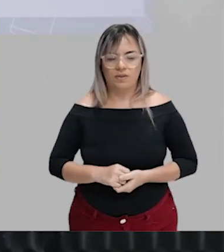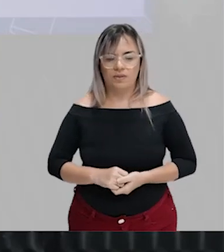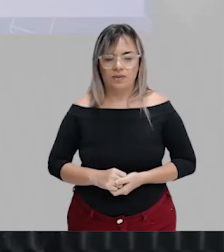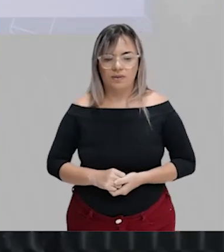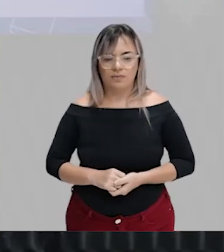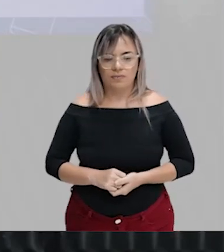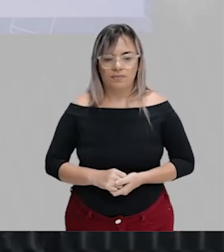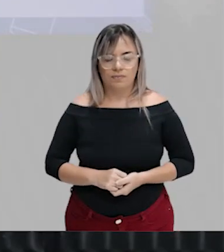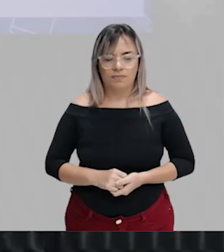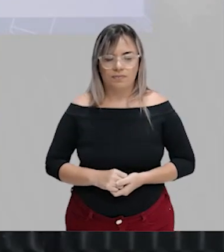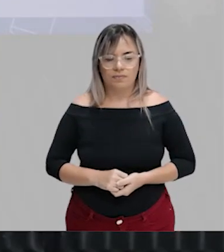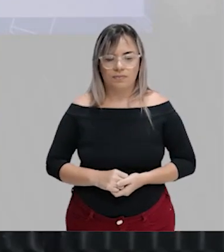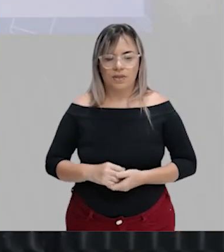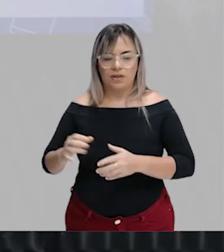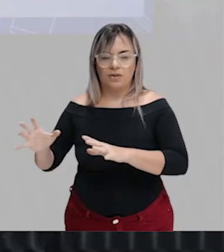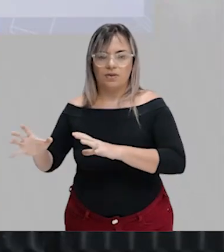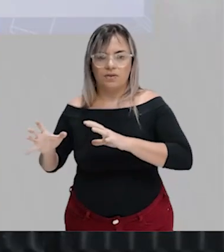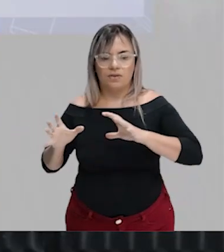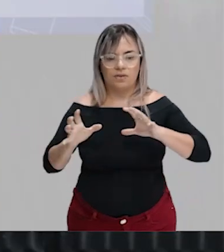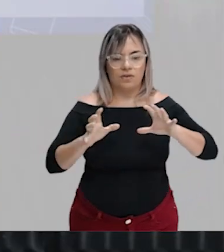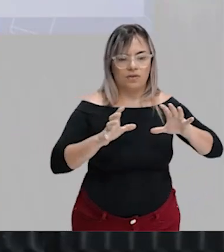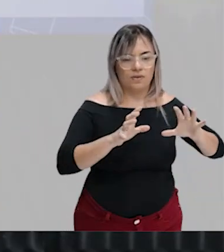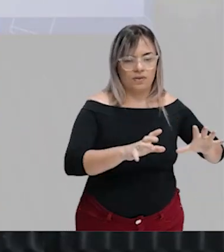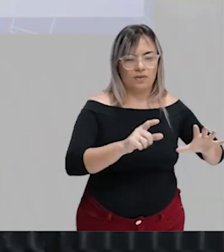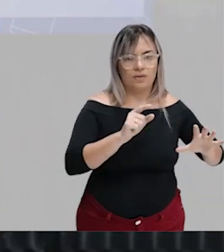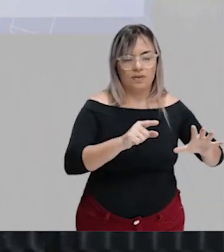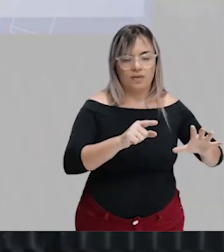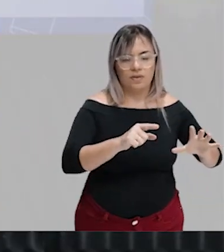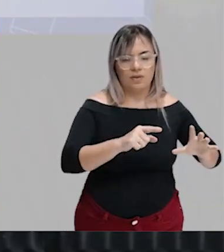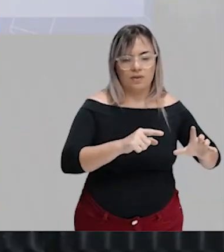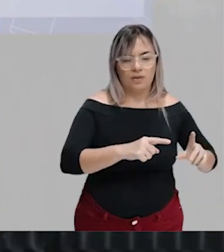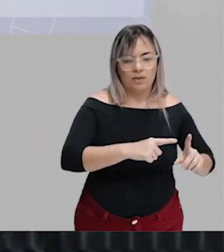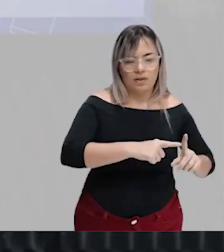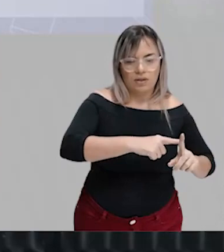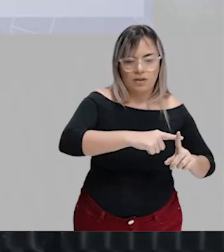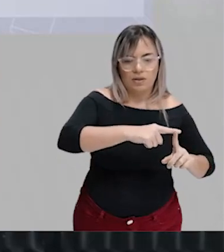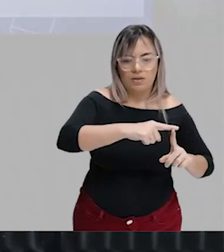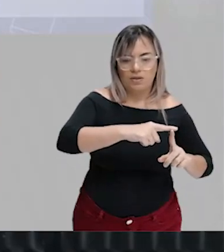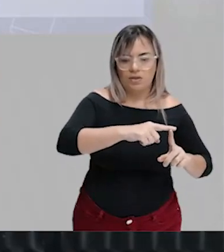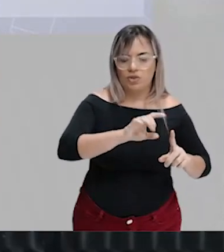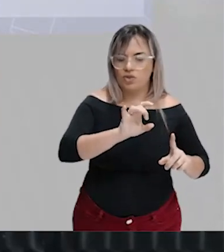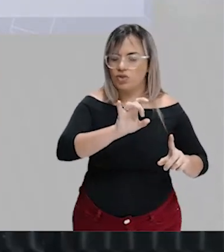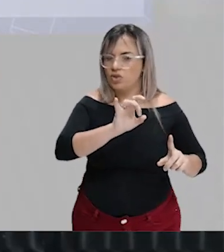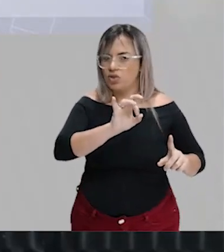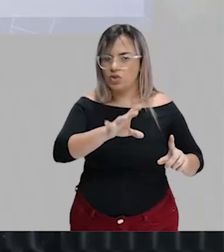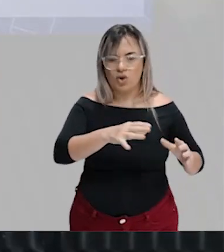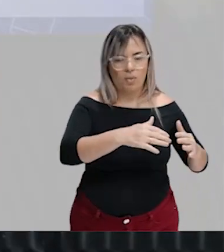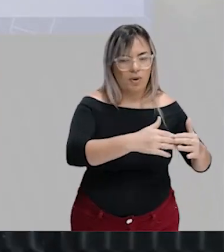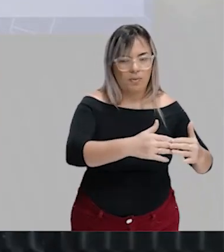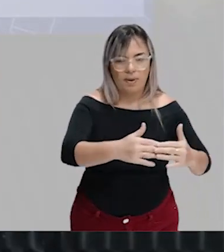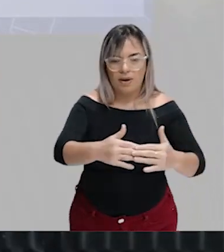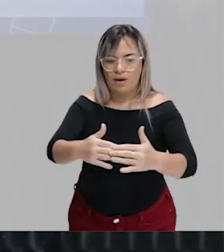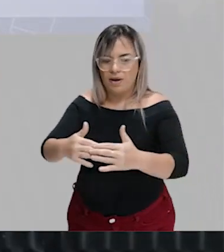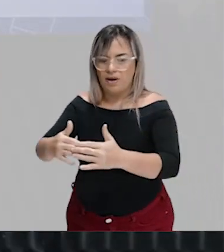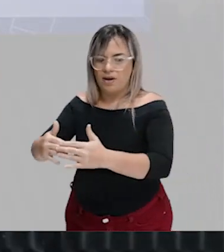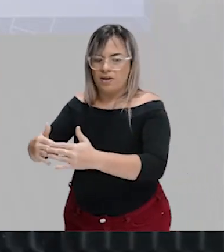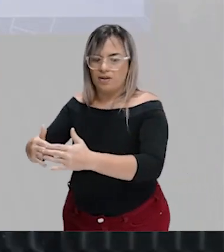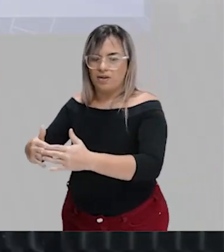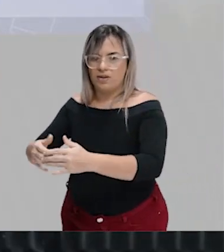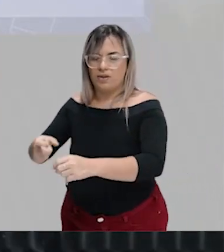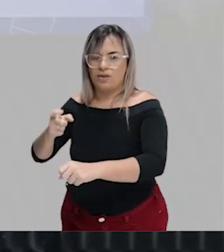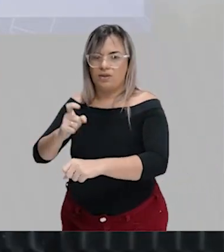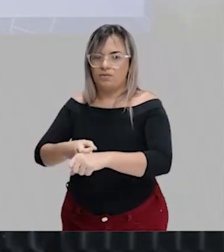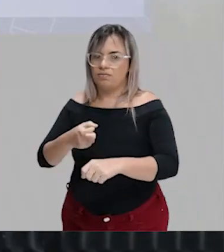de propagação de calor que ocorre apenas nos sólidos. Está errado. Convecção térmica, ela acontece